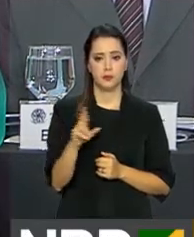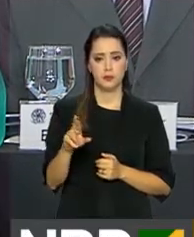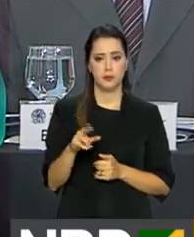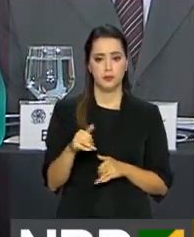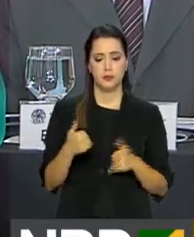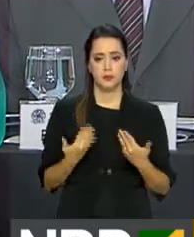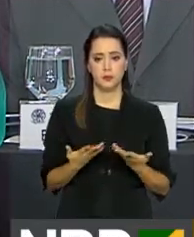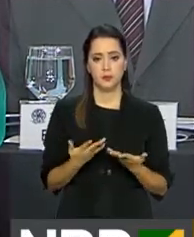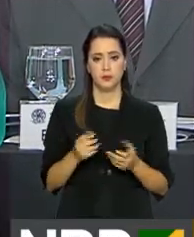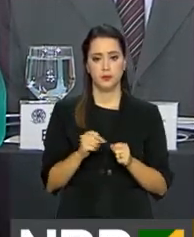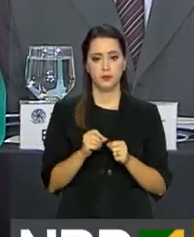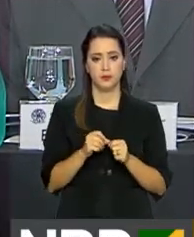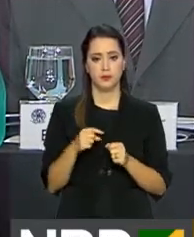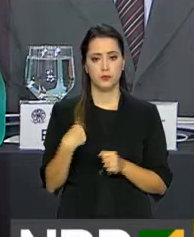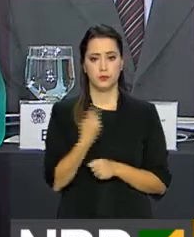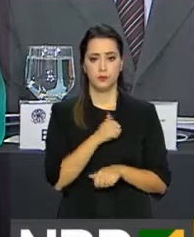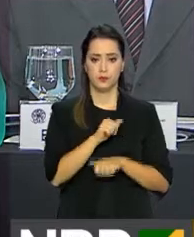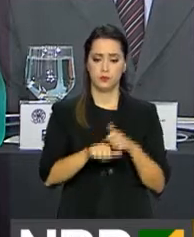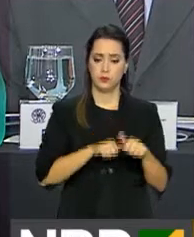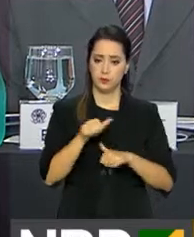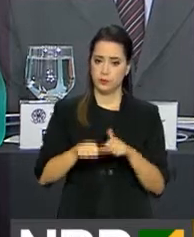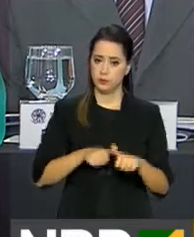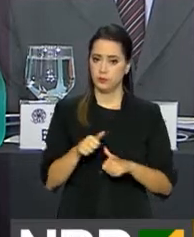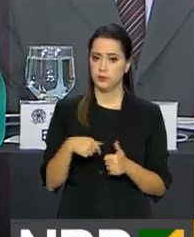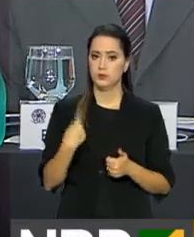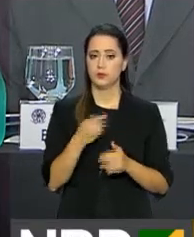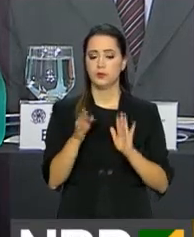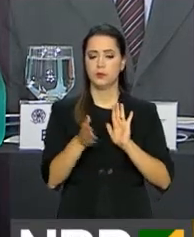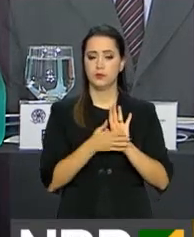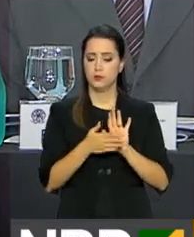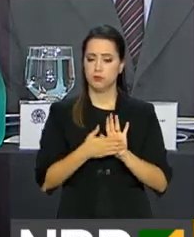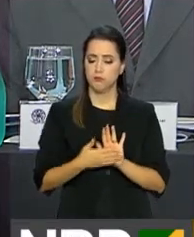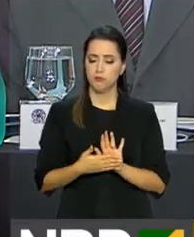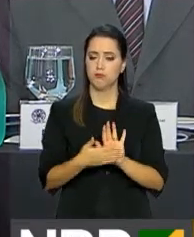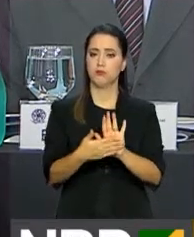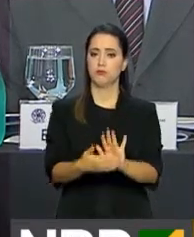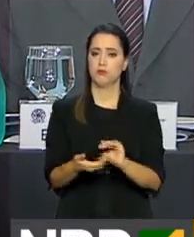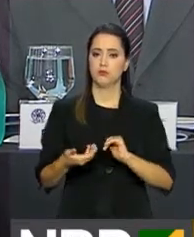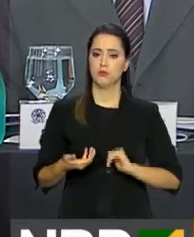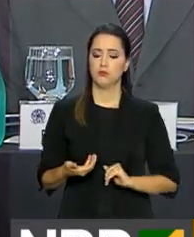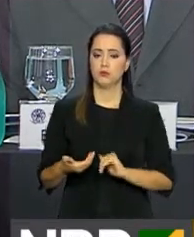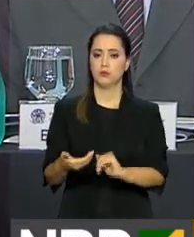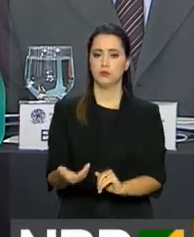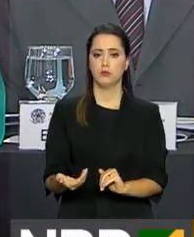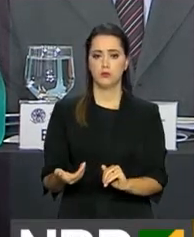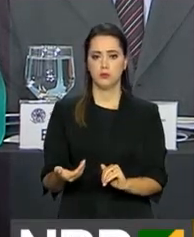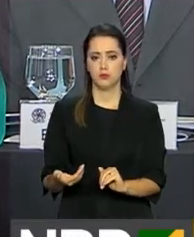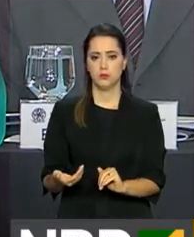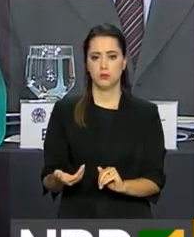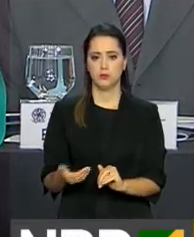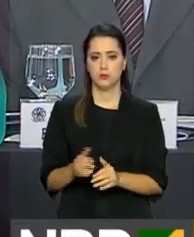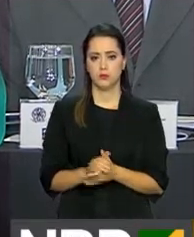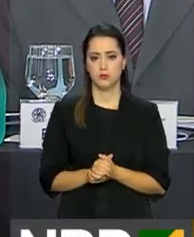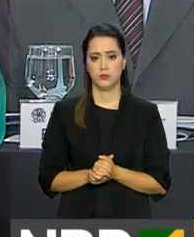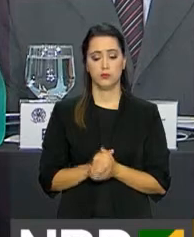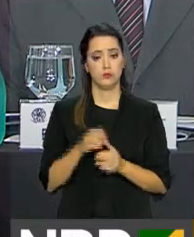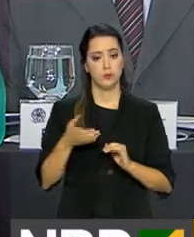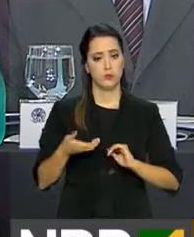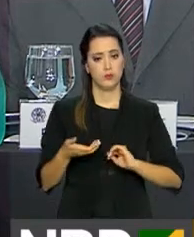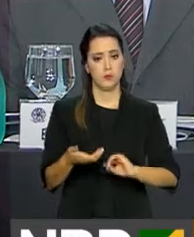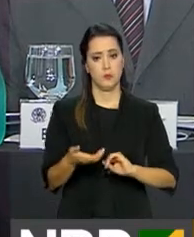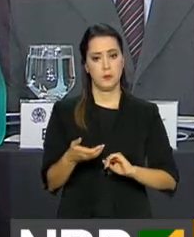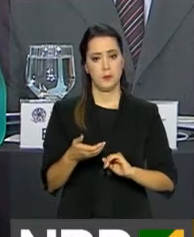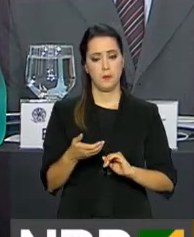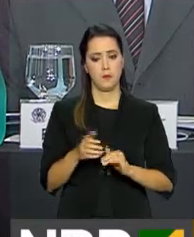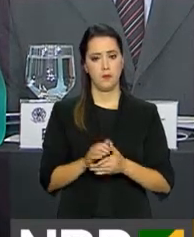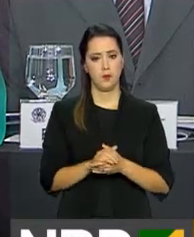o que fez com que modificássemos à proposta originalmente enviada ao congresso